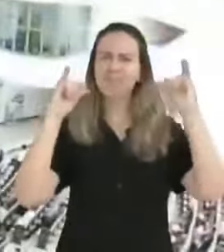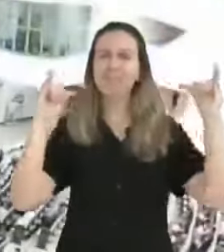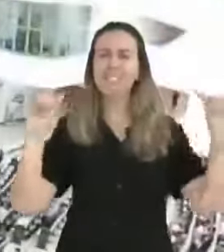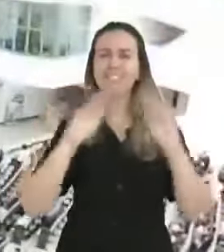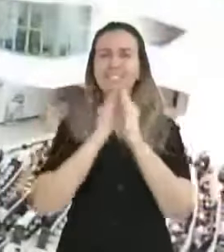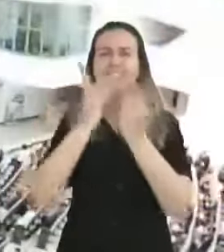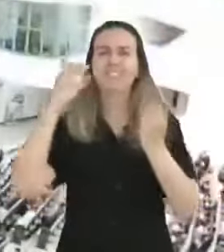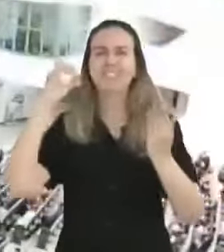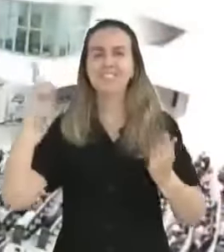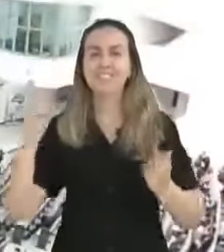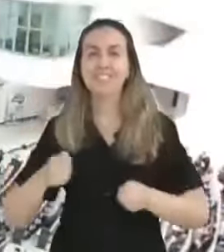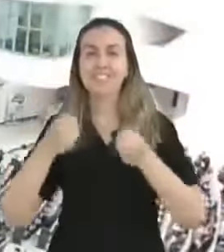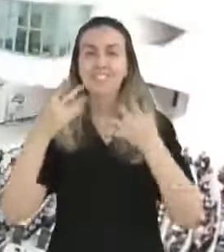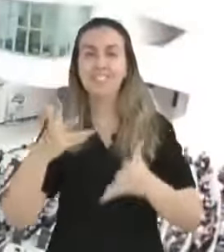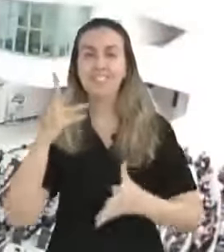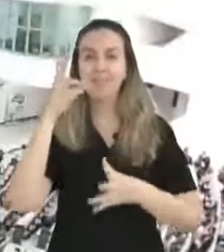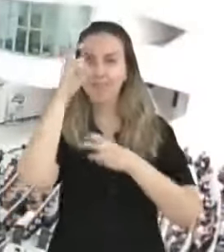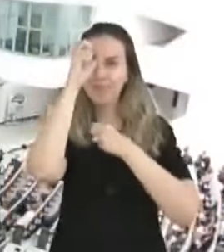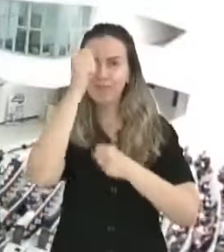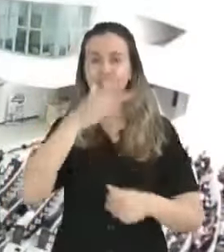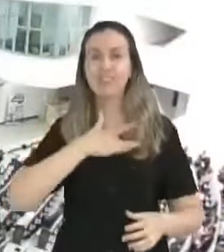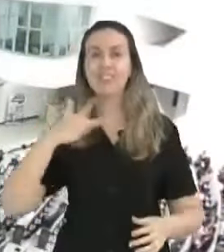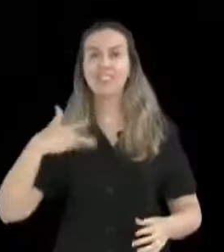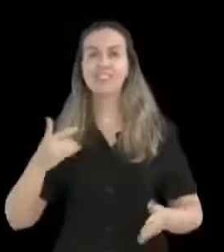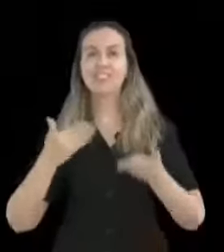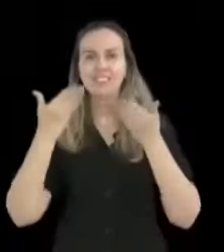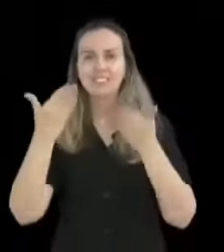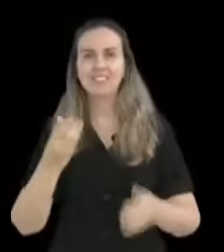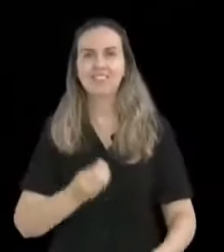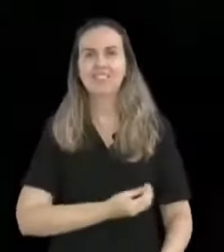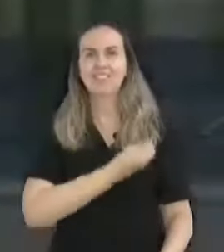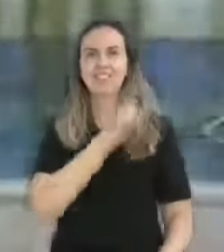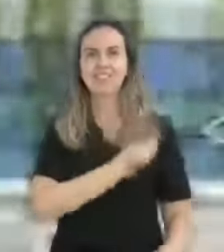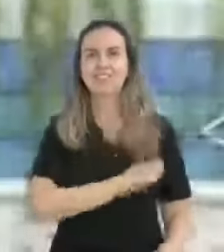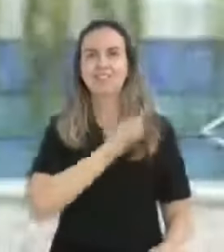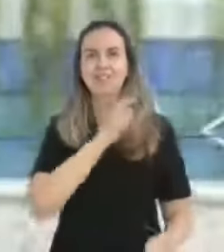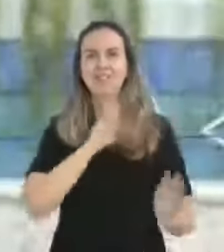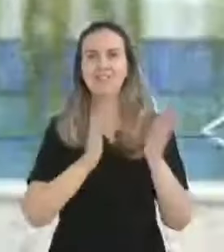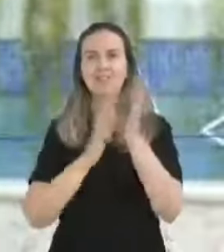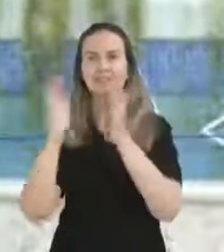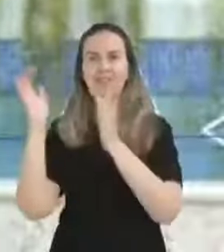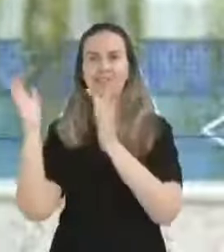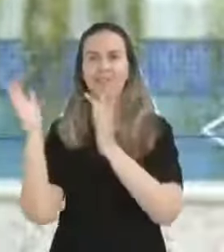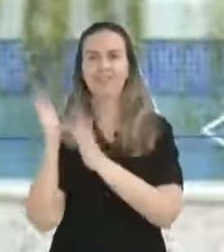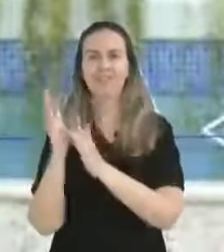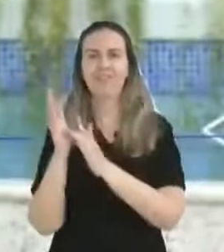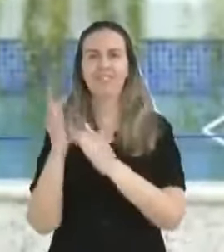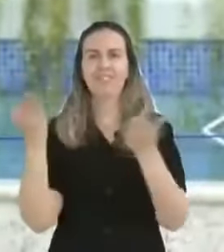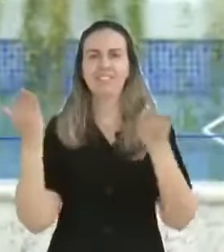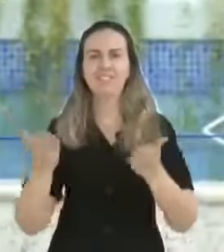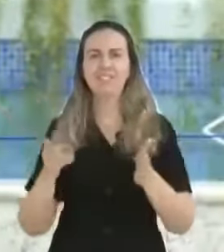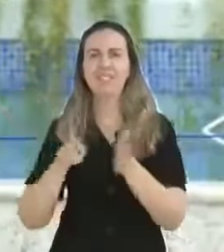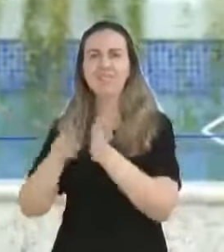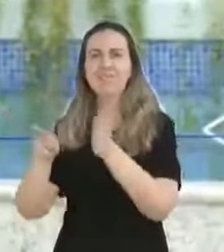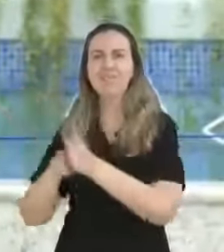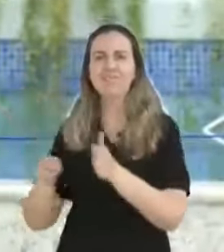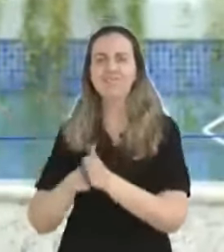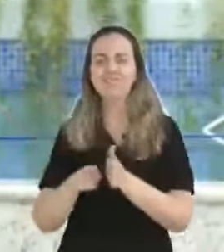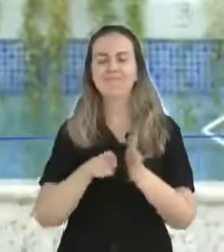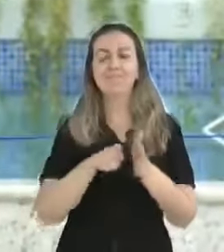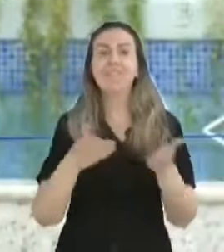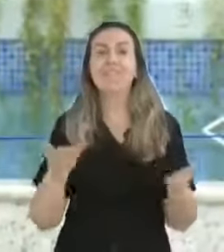de Deus, e Deus vai fazer esta noite na sua vida. Quantos querem sair daqui